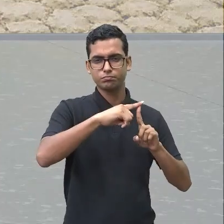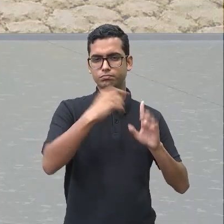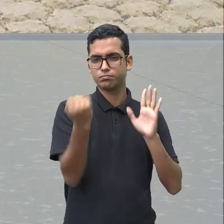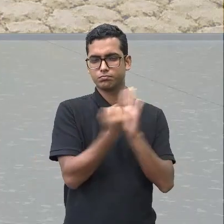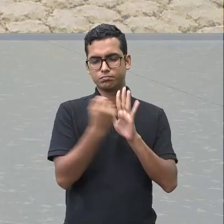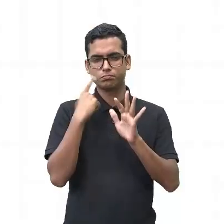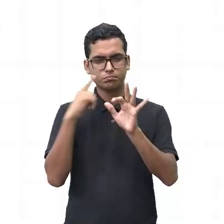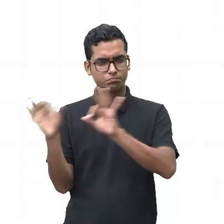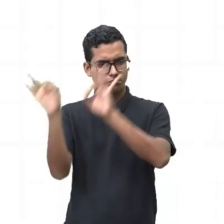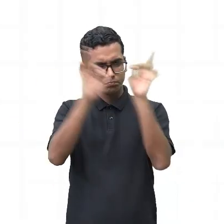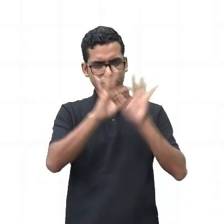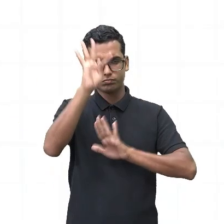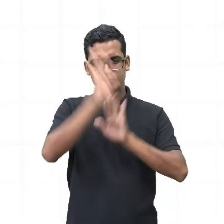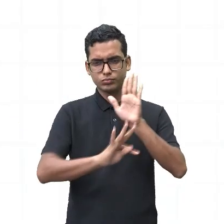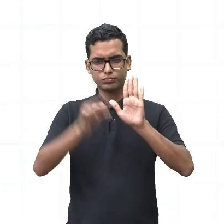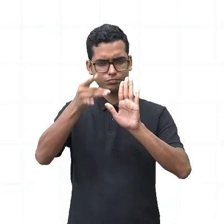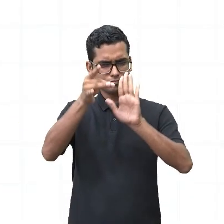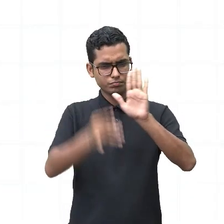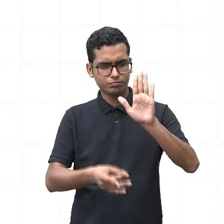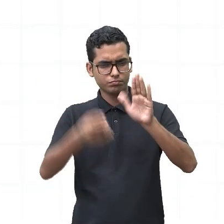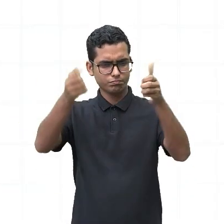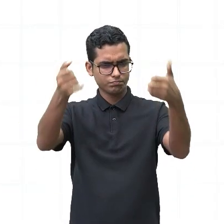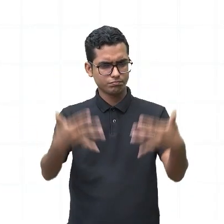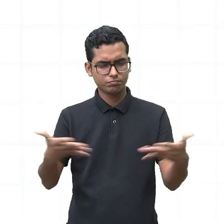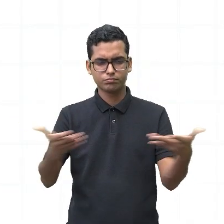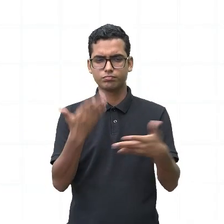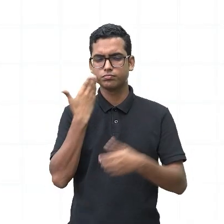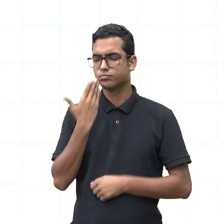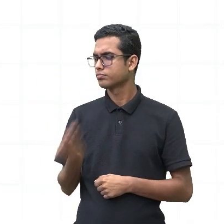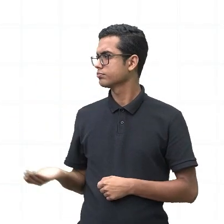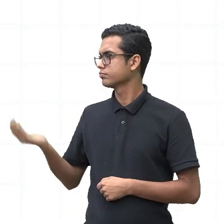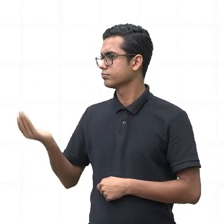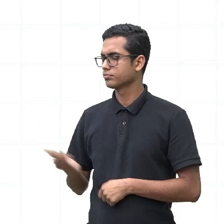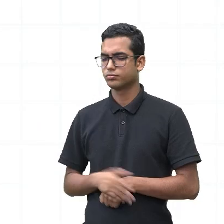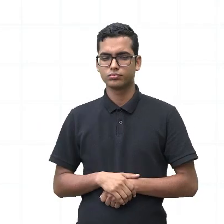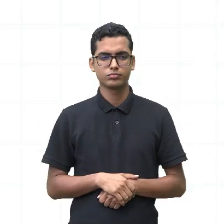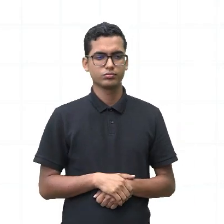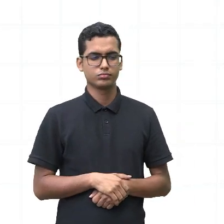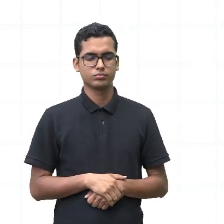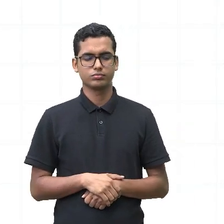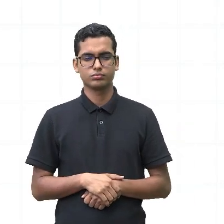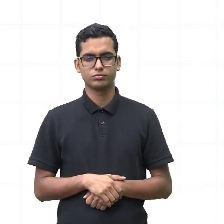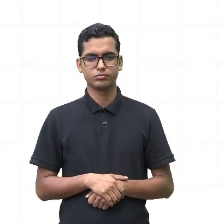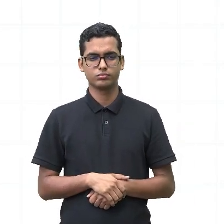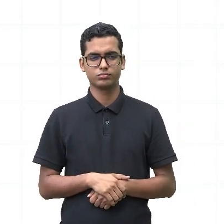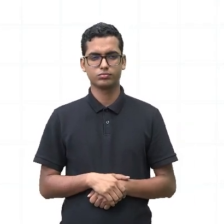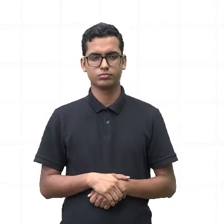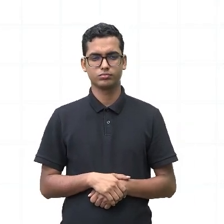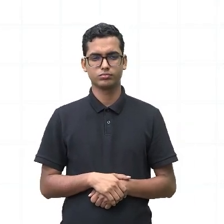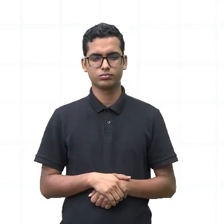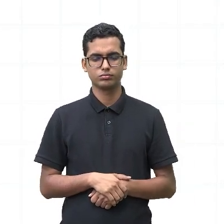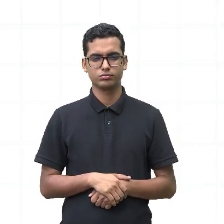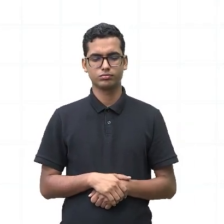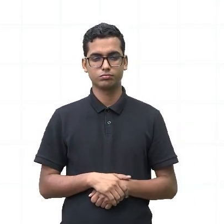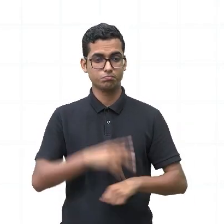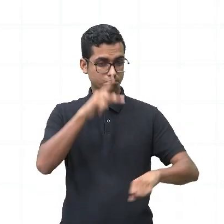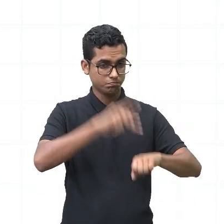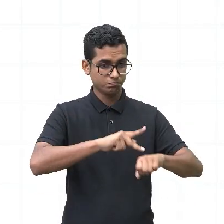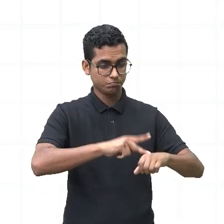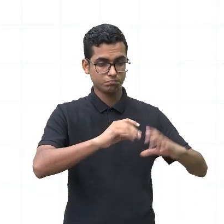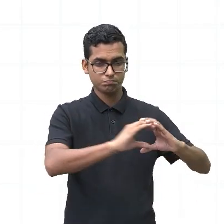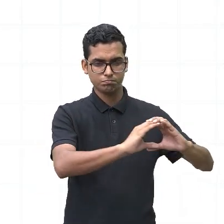desse mistério. Vamos lá. Então, The Mystery of the Sailing Stones. Então, as rochas saíram do